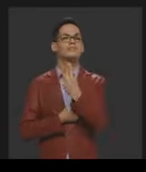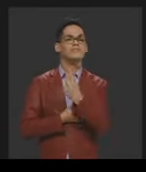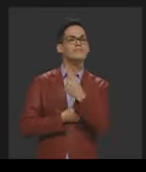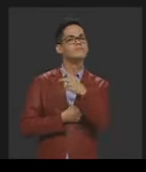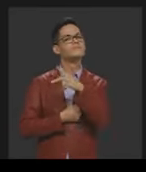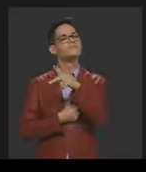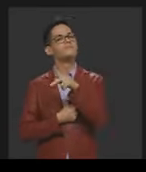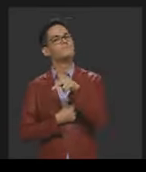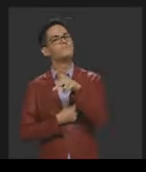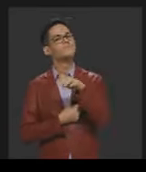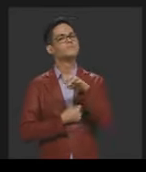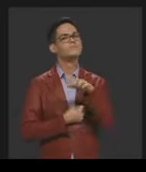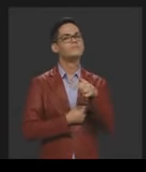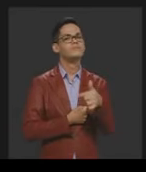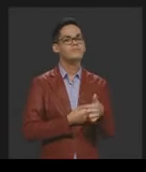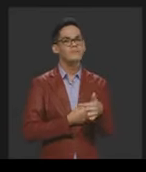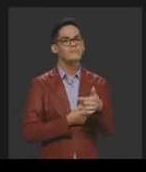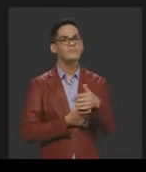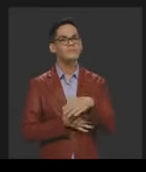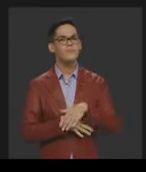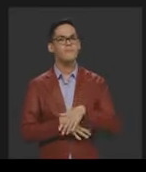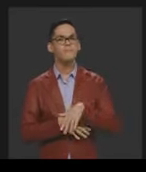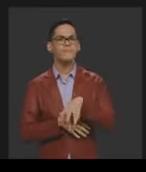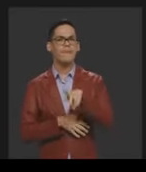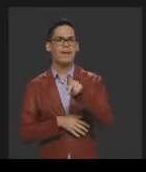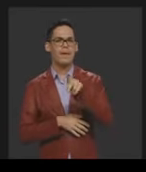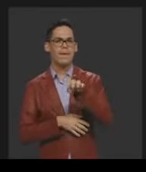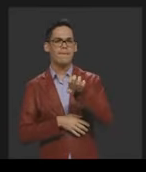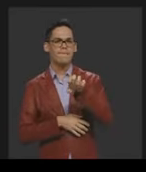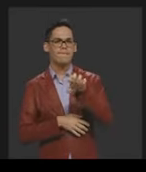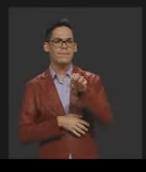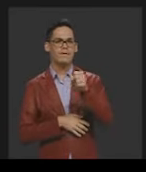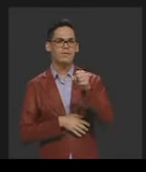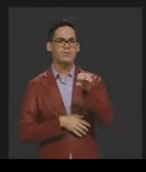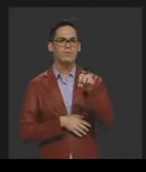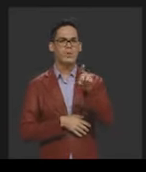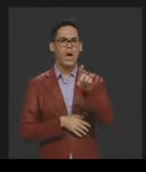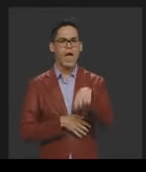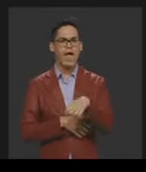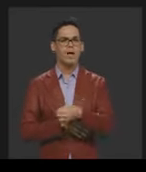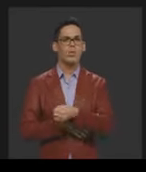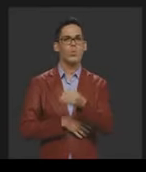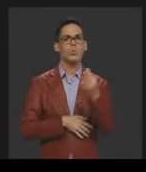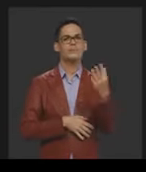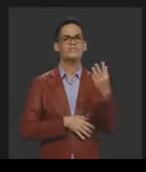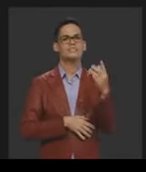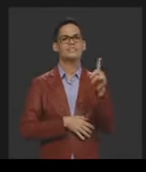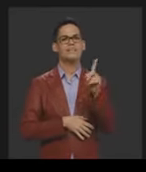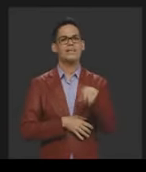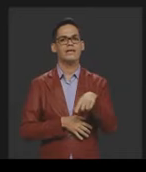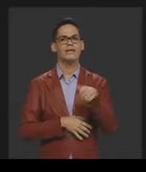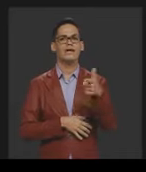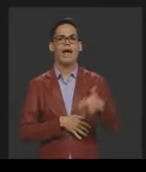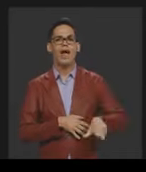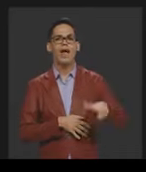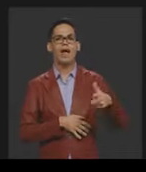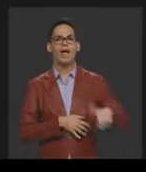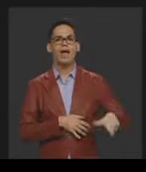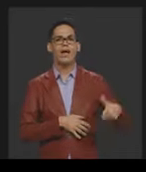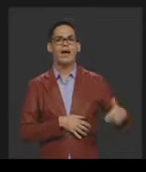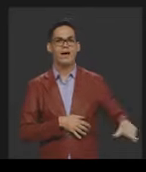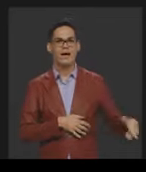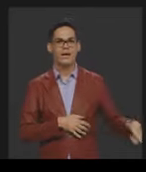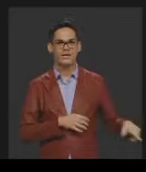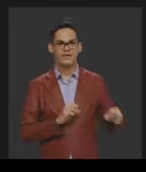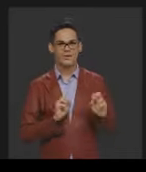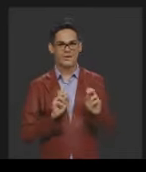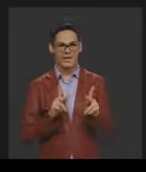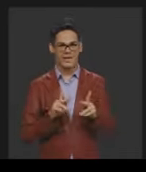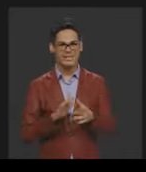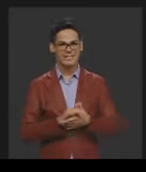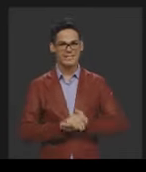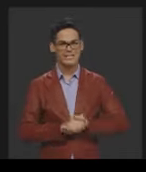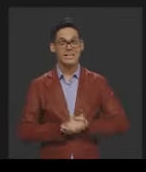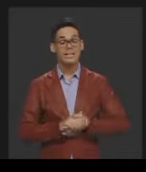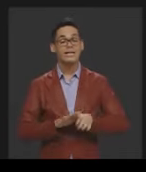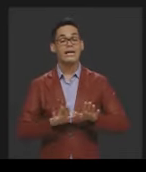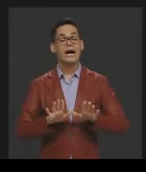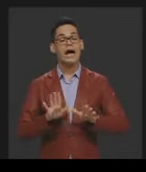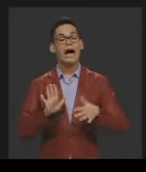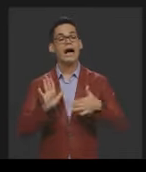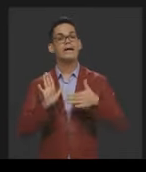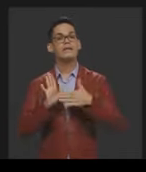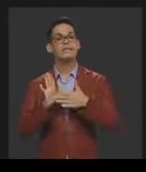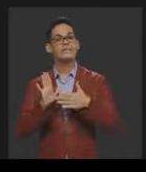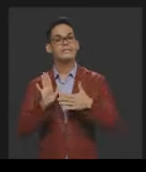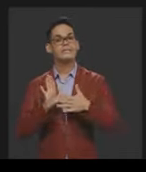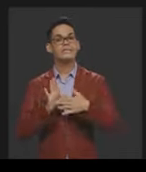dele. O peso, no caso, pode pensar que é o valor, a quantidade de vezes que o valor está repetindo, tá bom? E até chegar